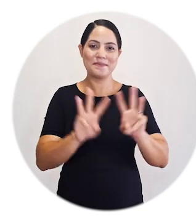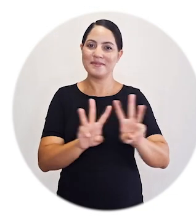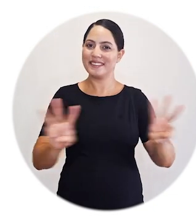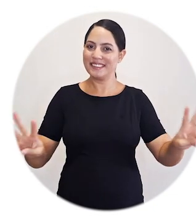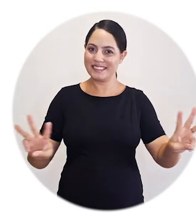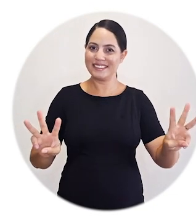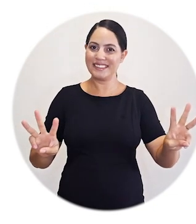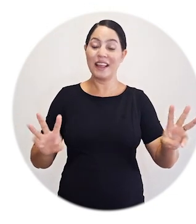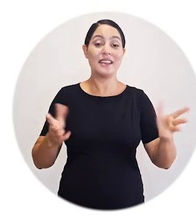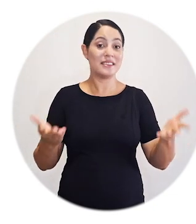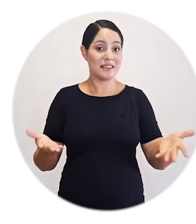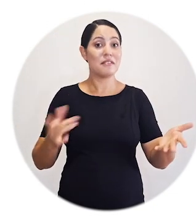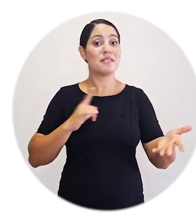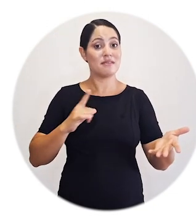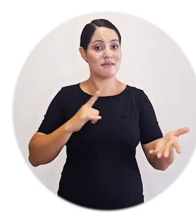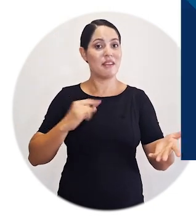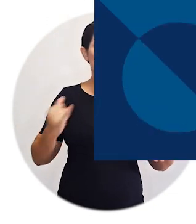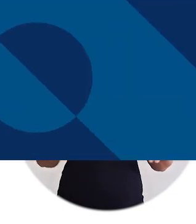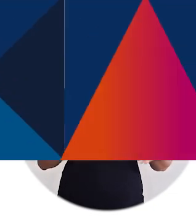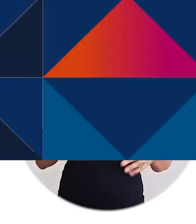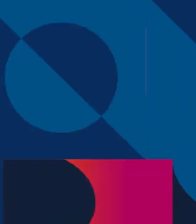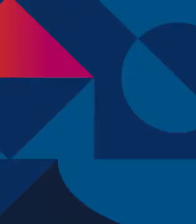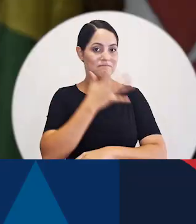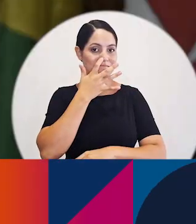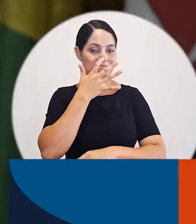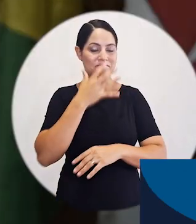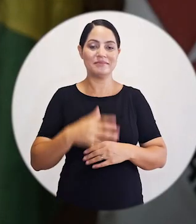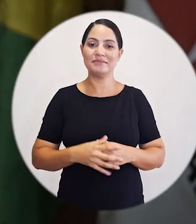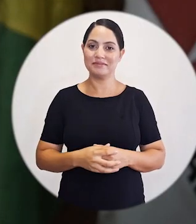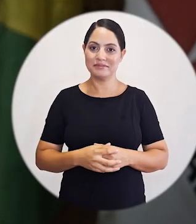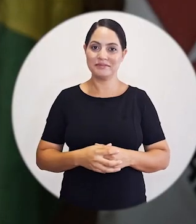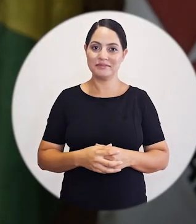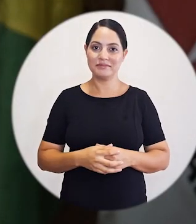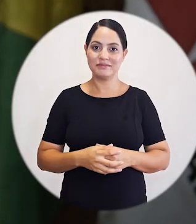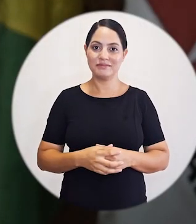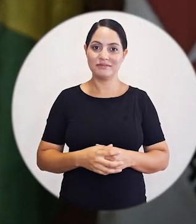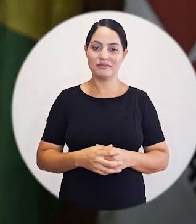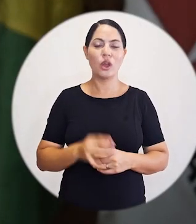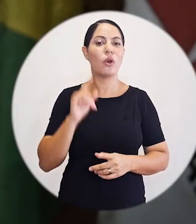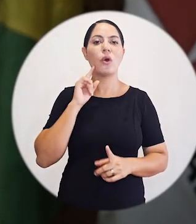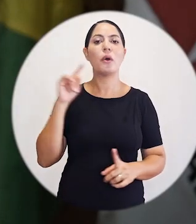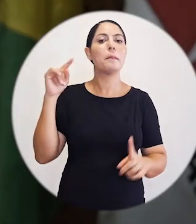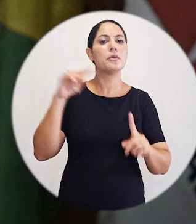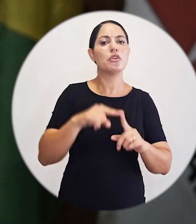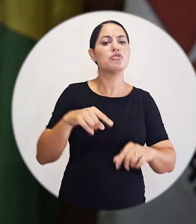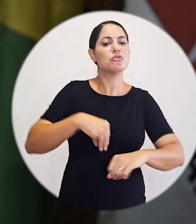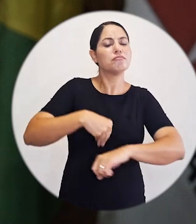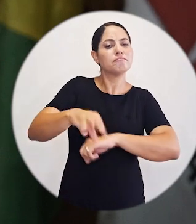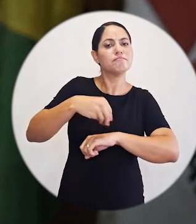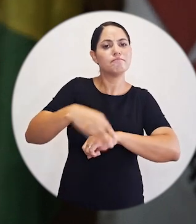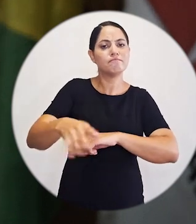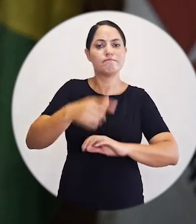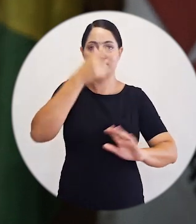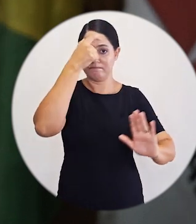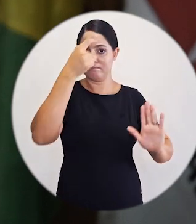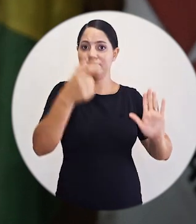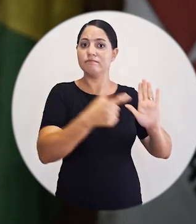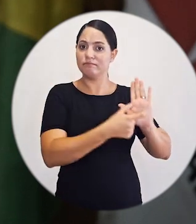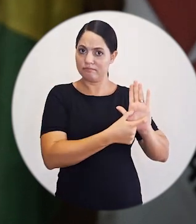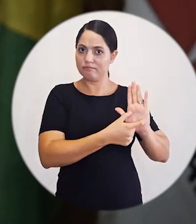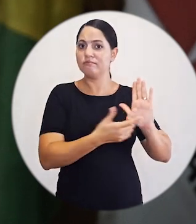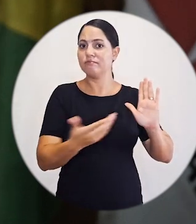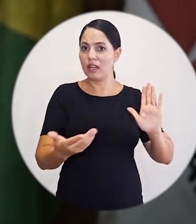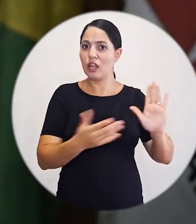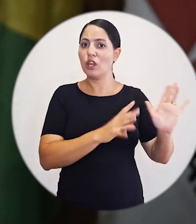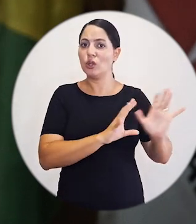acessar oab.org.br e ficar por dentro. Com o objetivo de orientar a advocacia quanto ao uso da